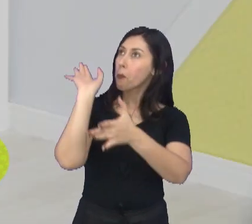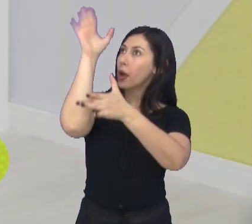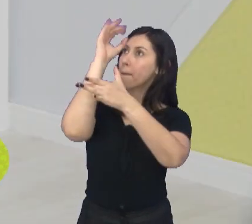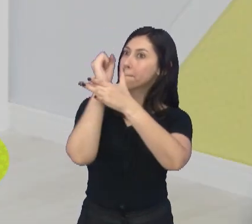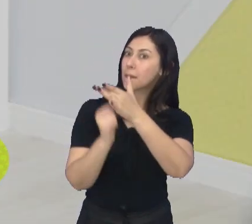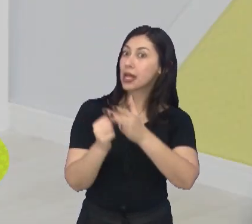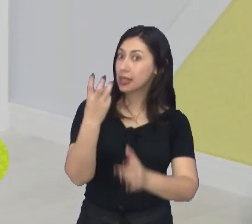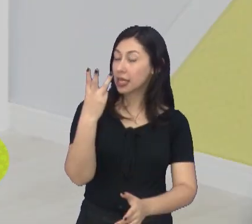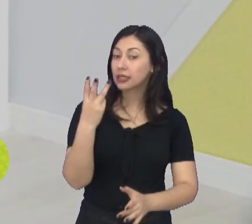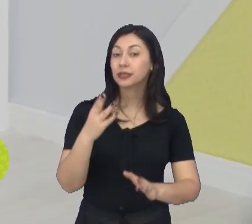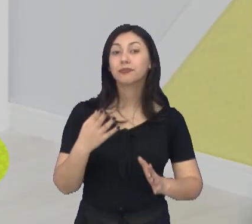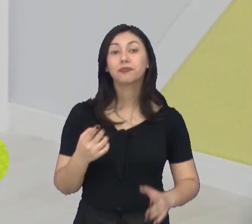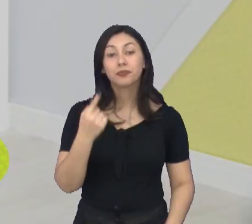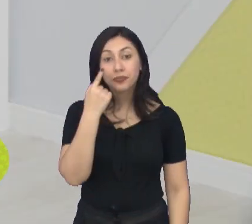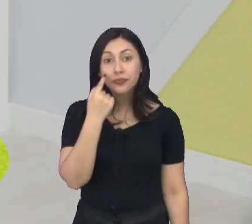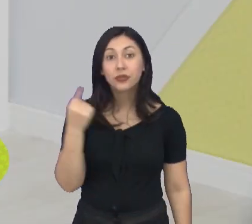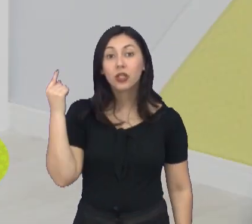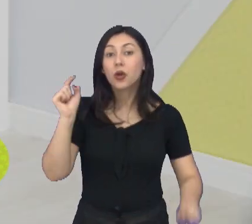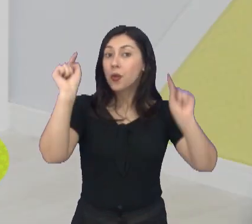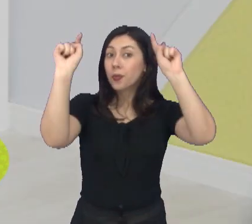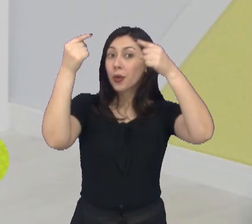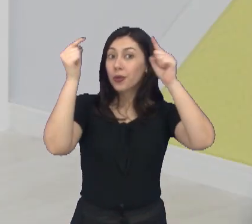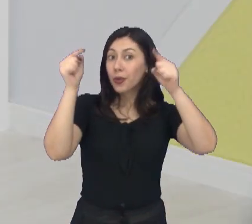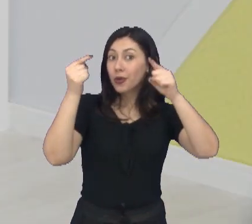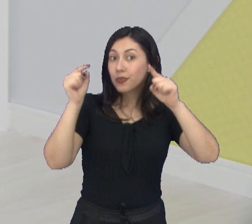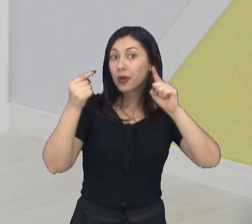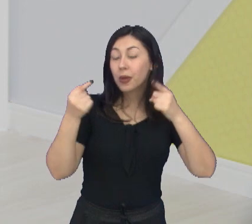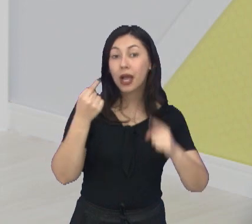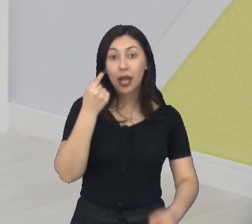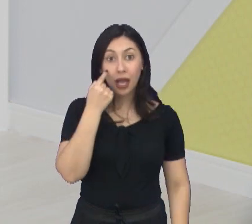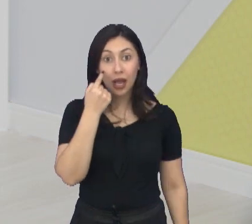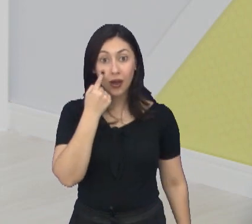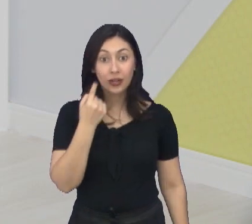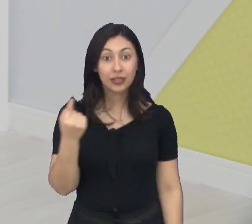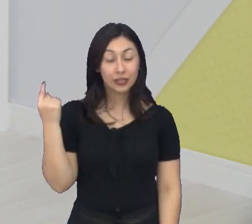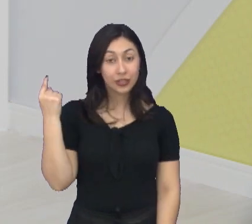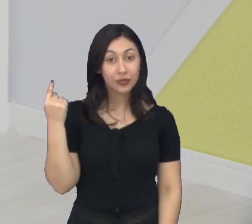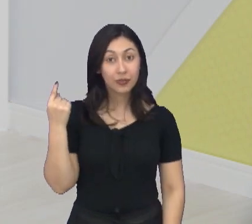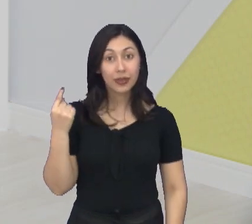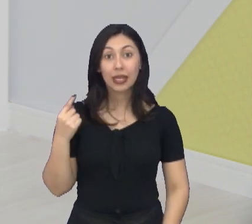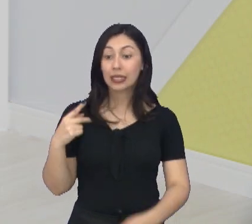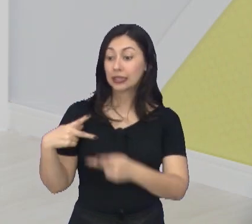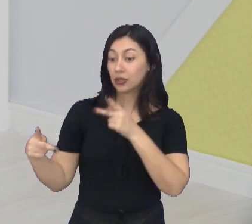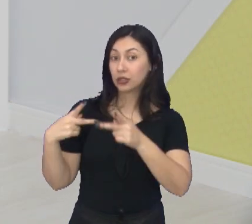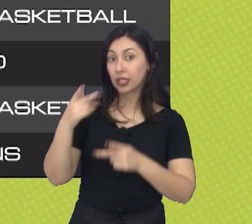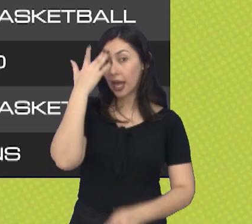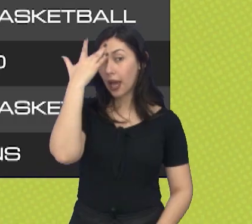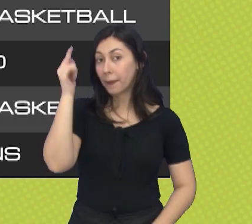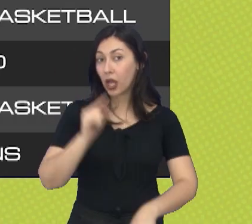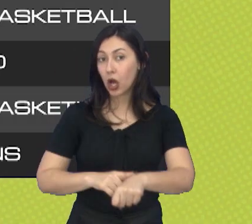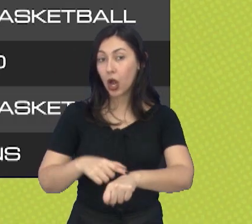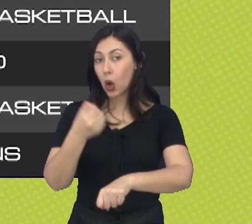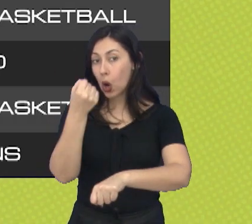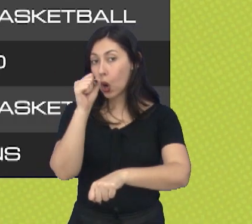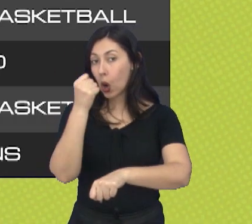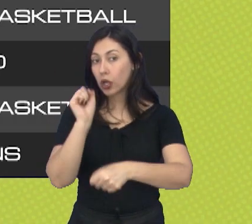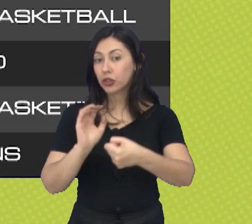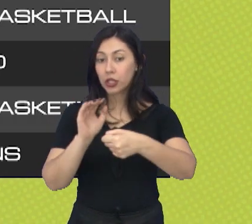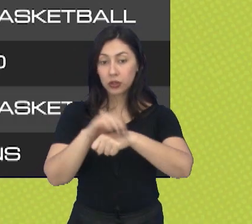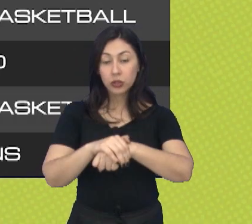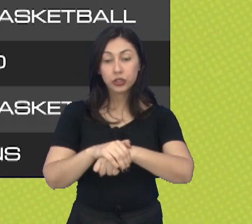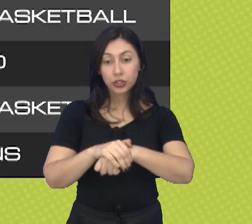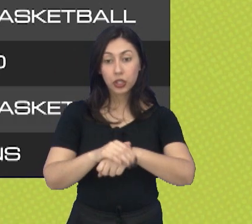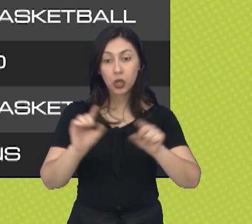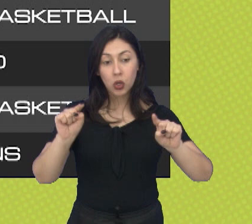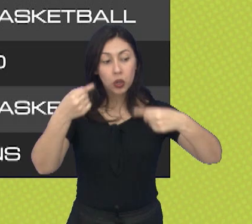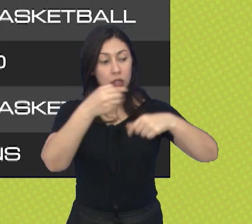senão vai ter problema. Matheus, coloca aqui os jogos do São José Basquetebol para a gente dar uma olhadinha, por favor. São José, então, amanhã, 20 horas, ginásio Hugo Ramos,